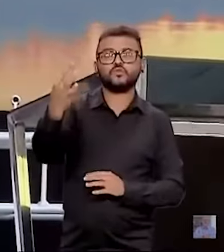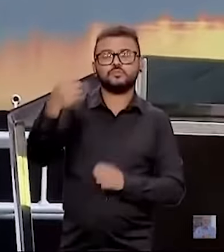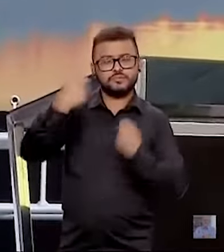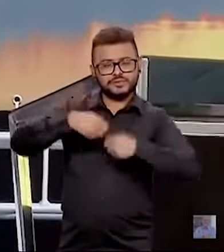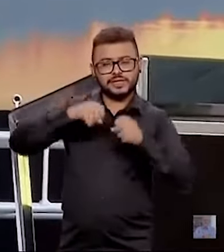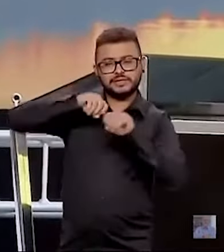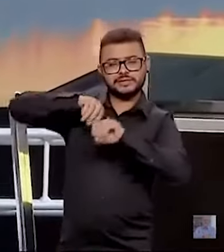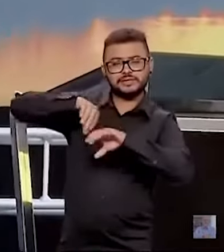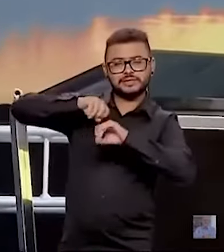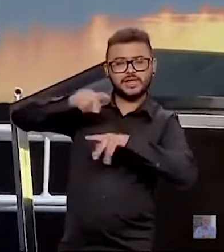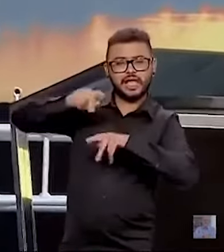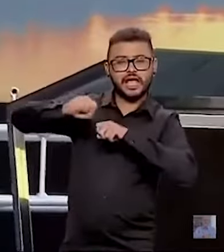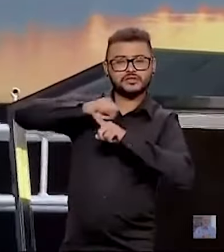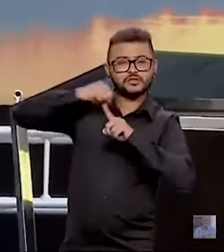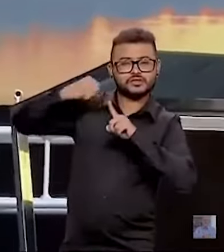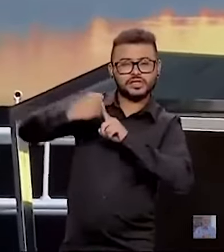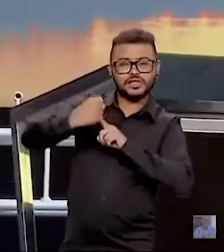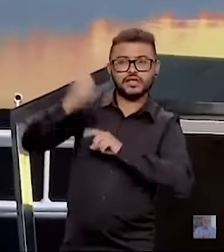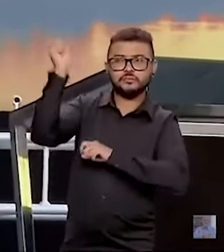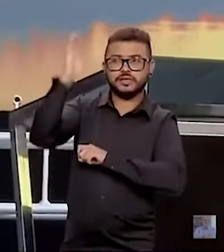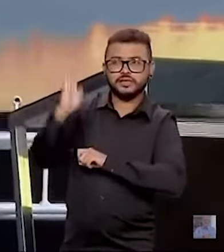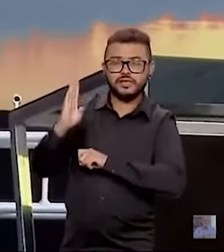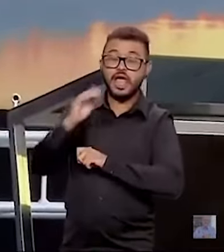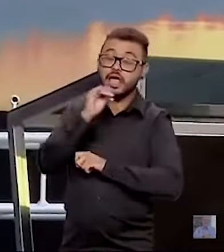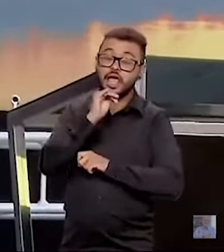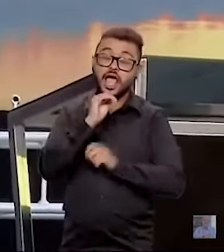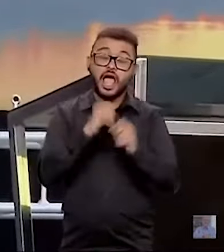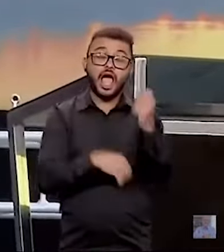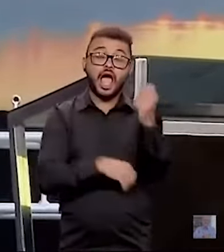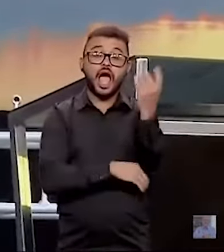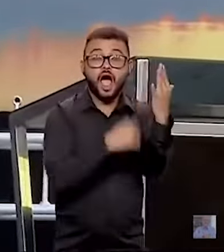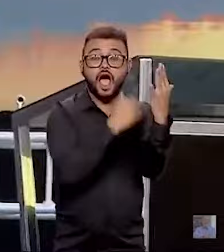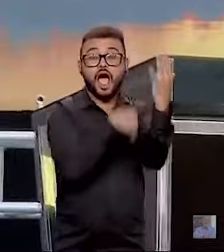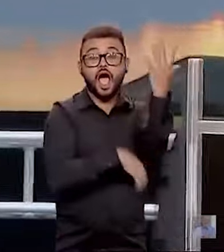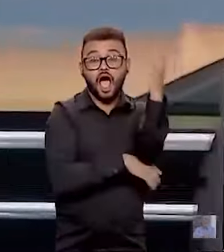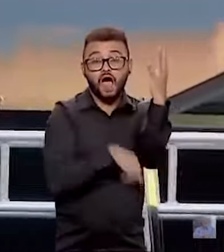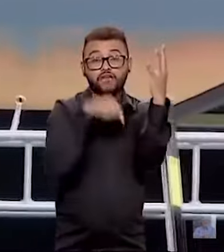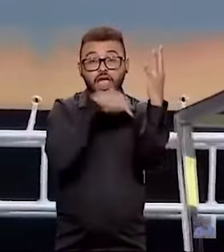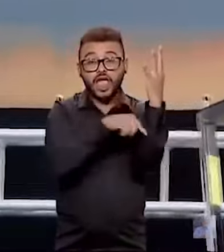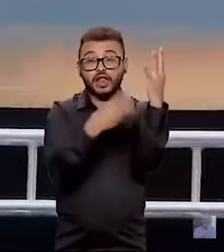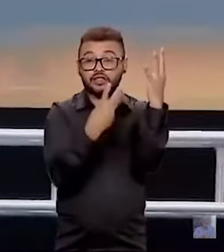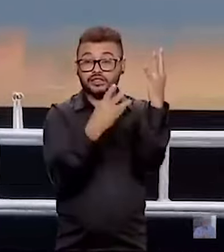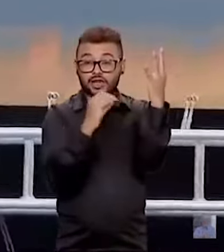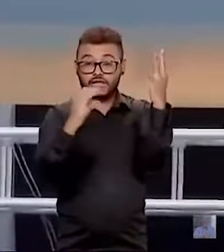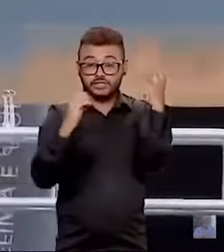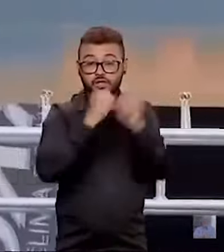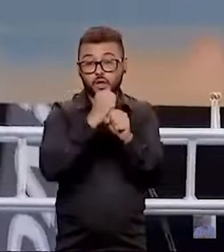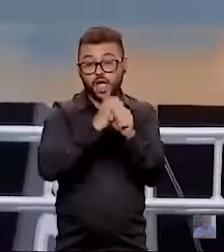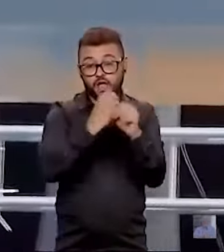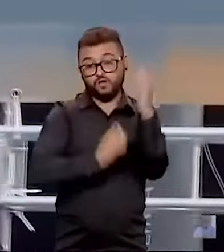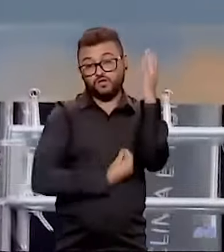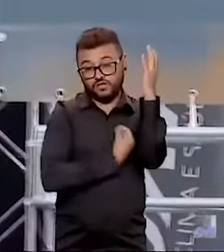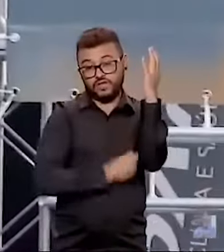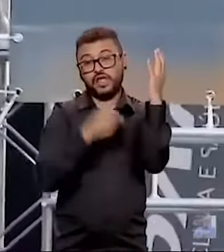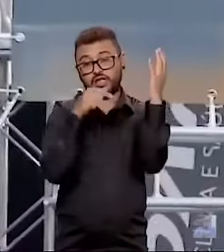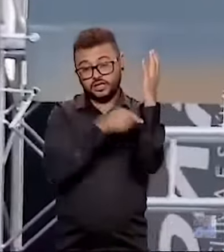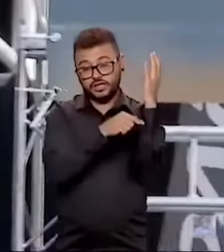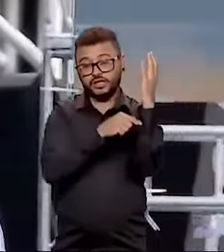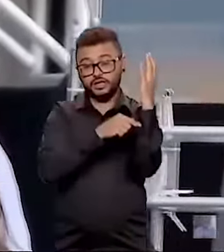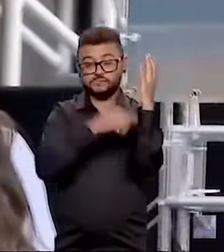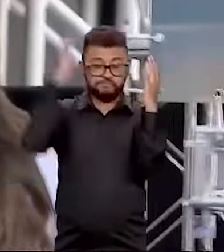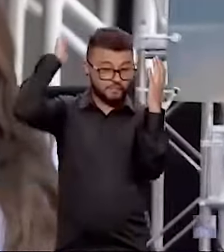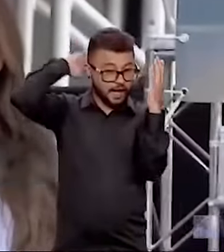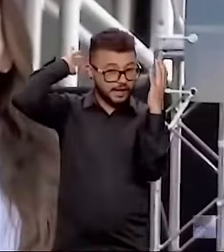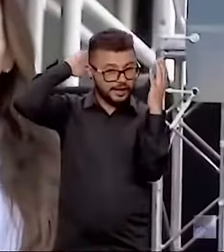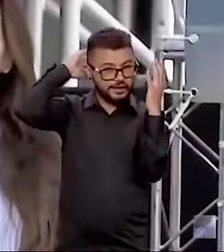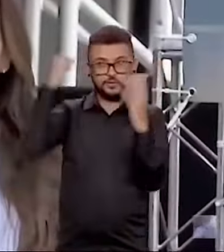que educar a sociedade brasileira que uma árvore que tem 300 anos de vida aqui na Amazônia, aqui no estado